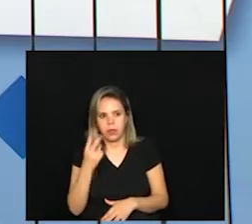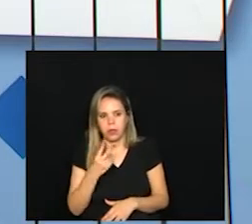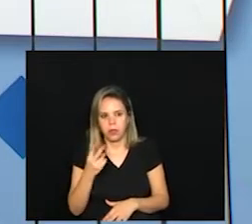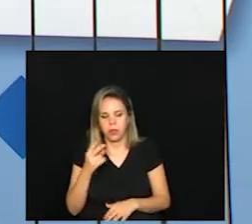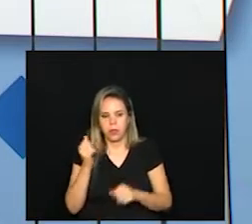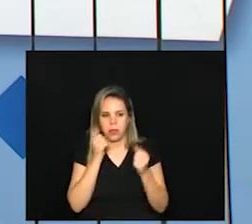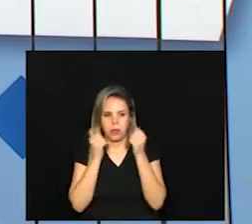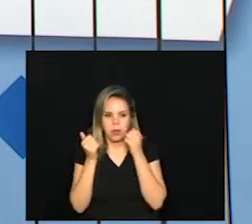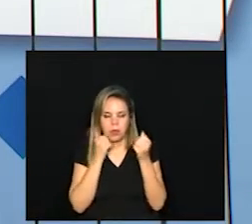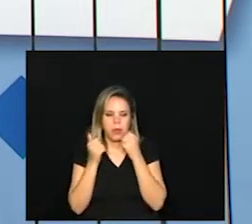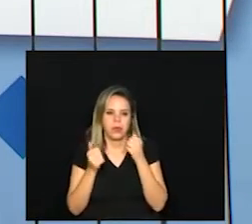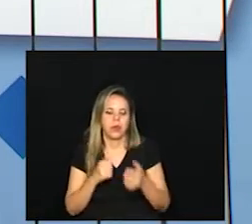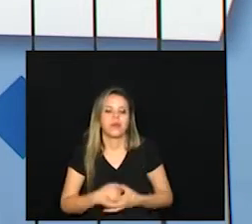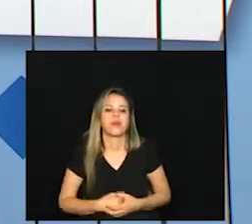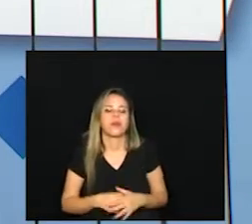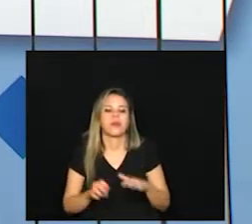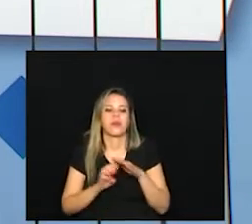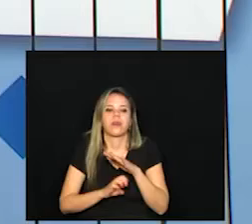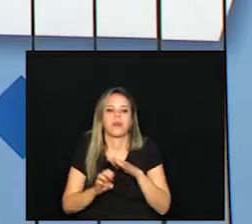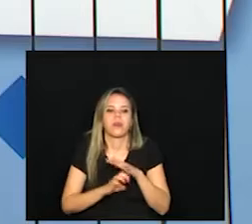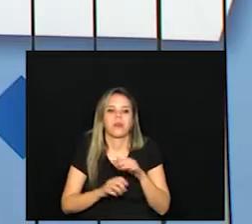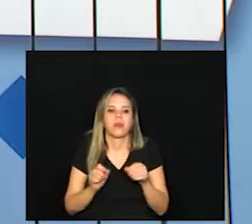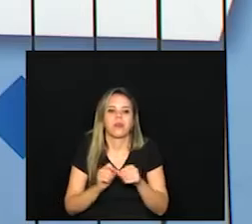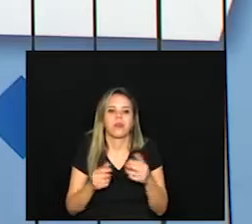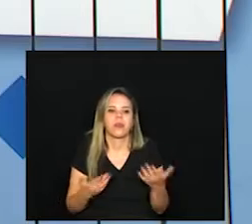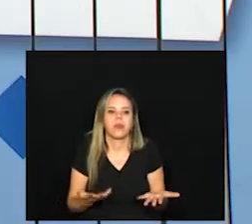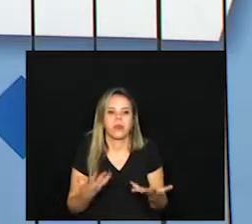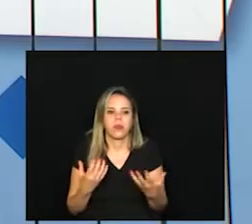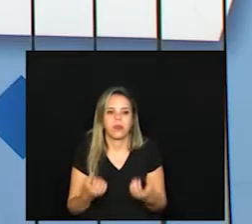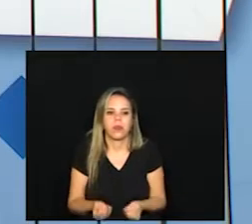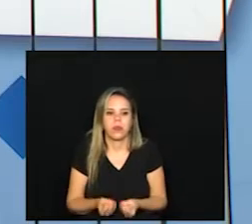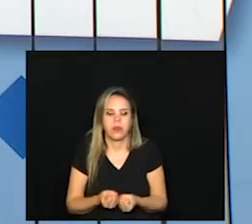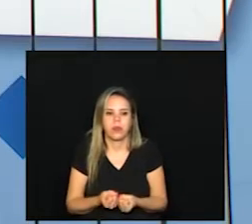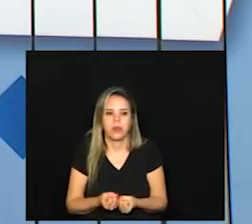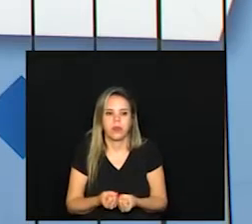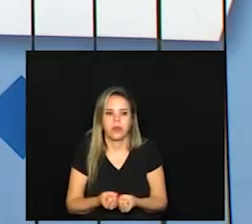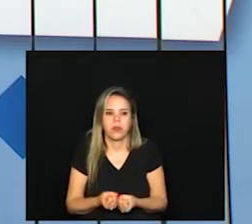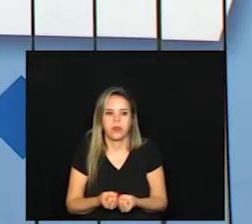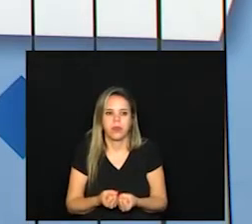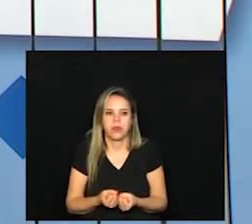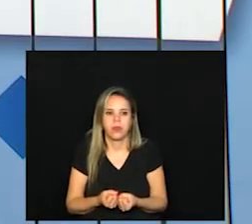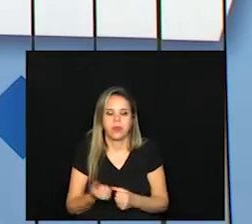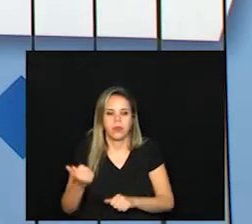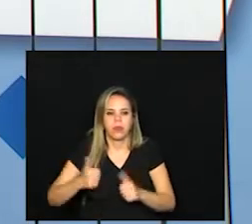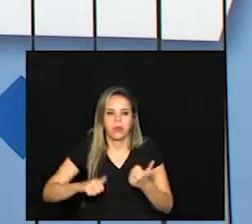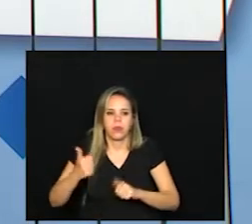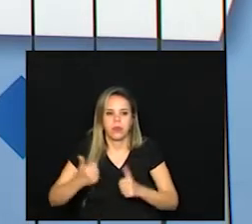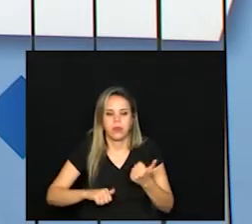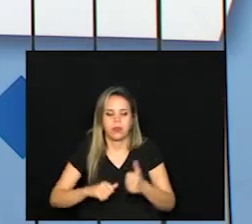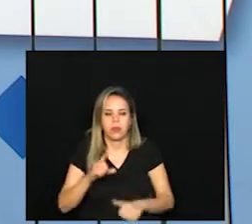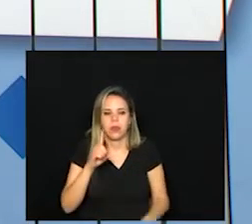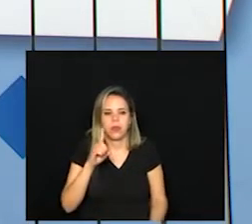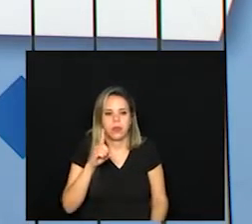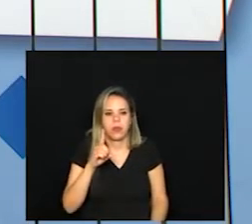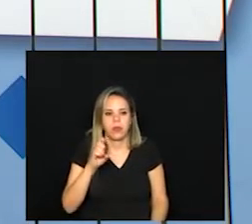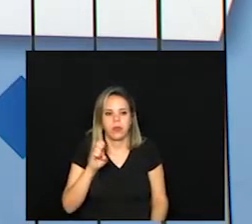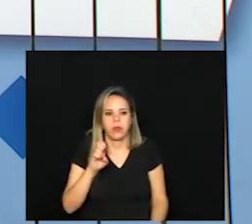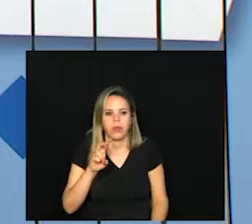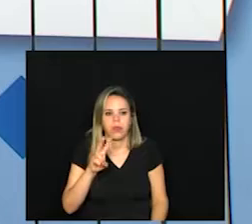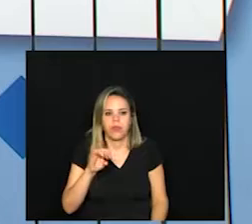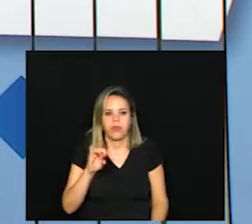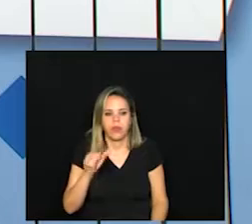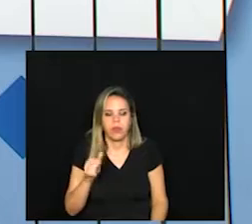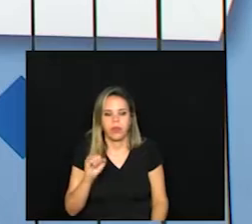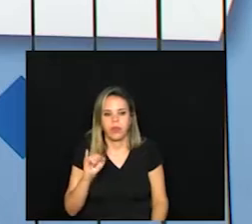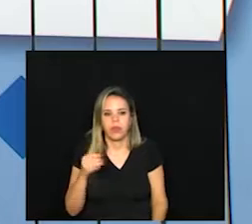de julho e as empresas que fazem a adesão, elas são avaliadas pelo Devisa. Se